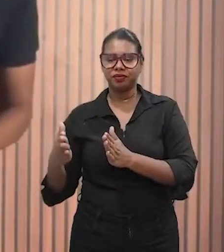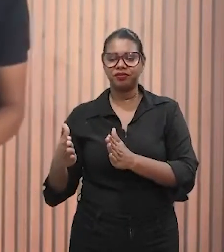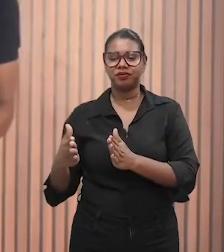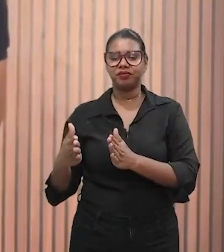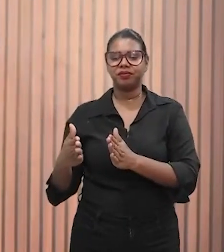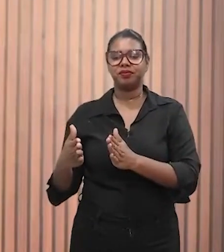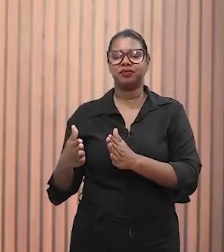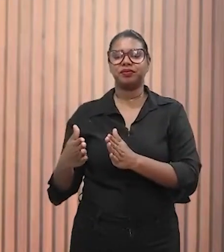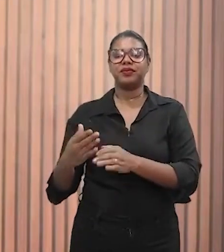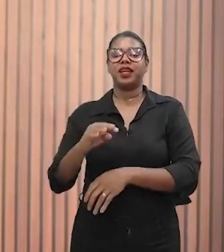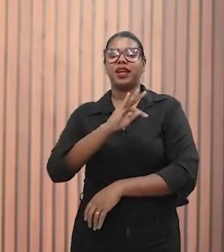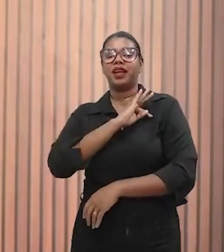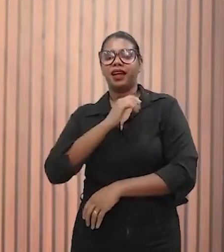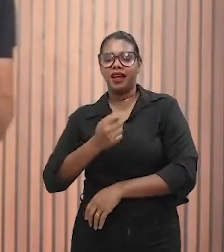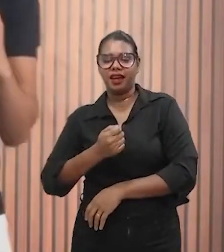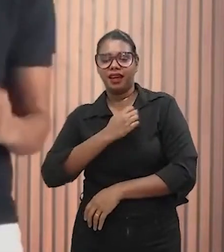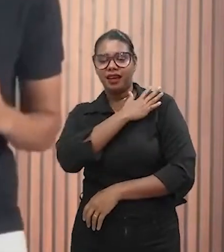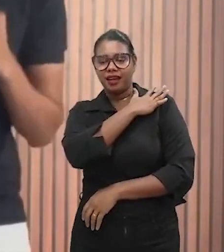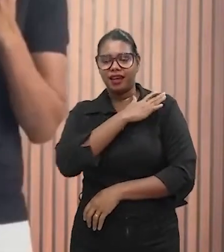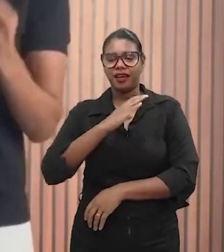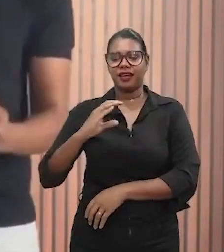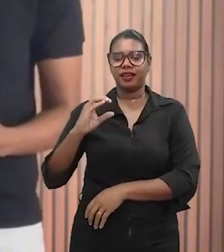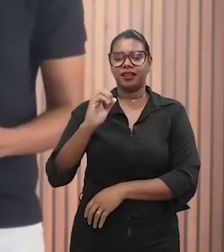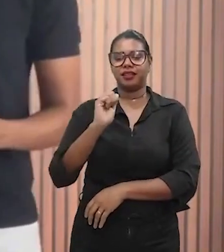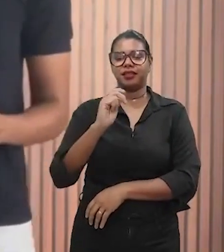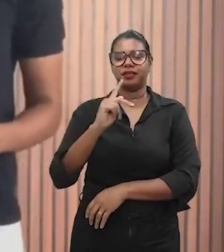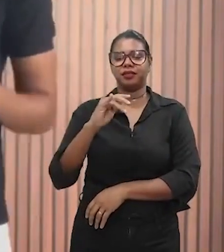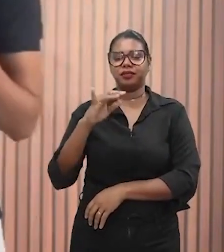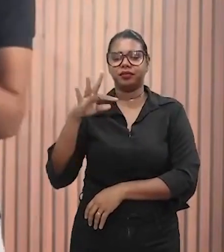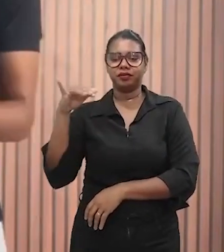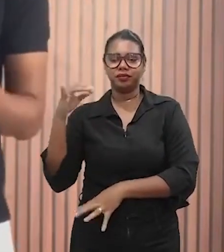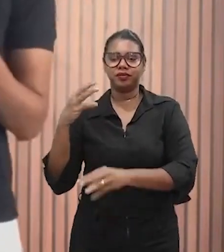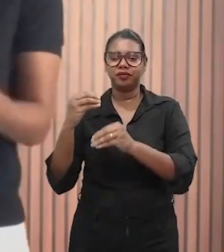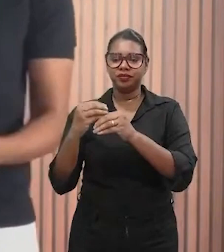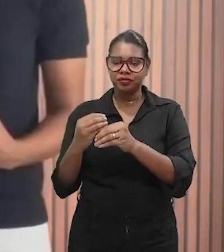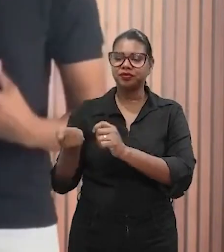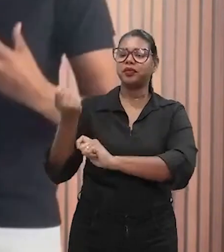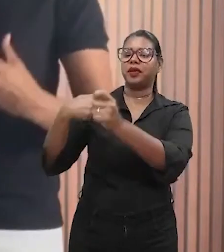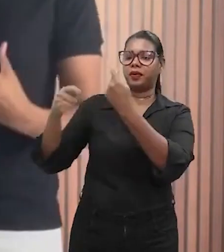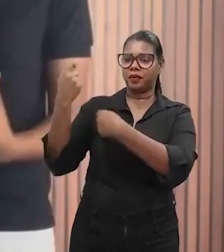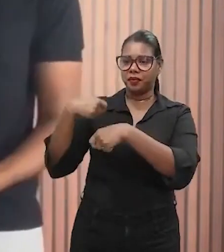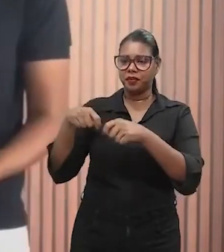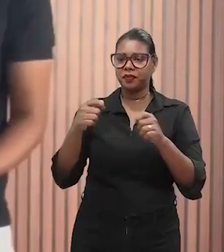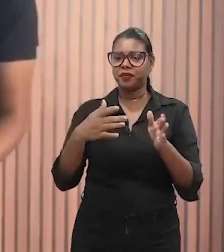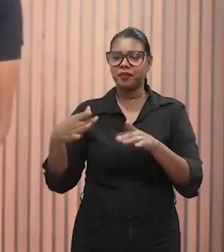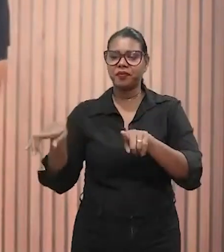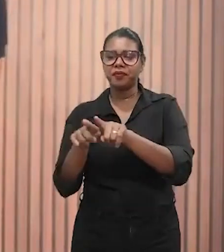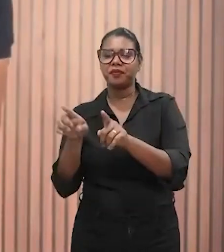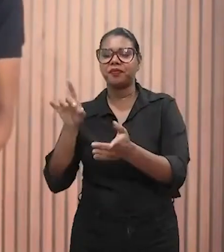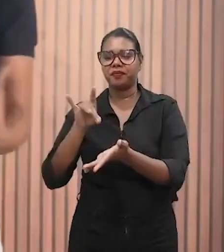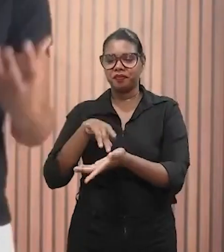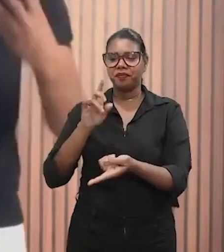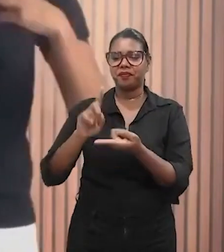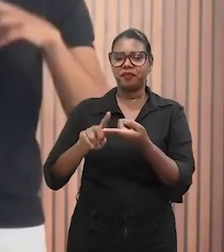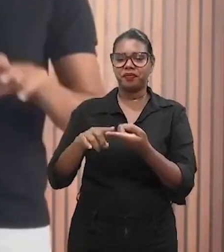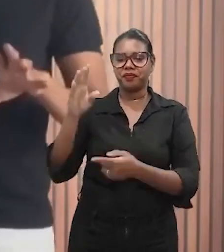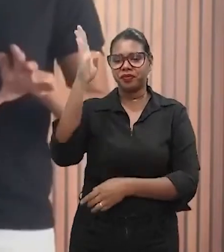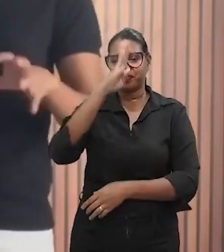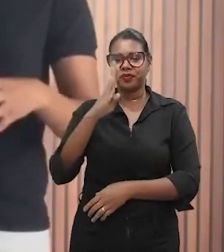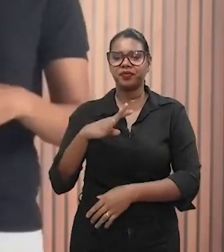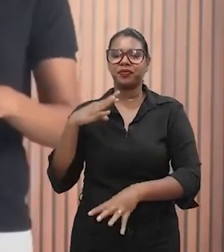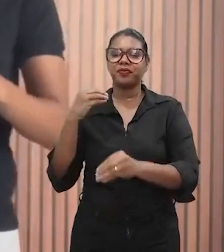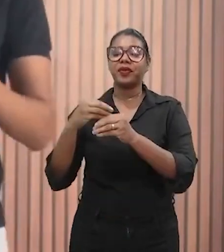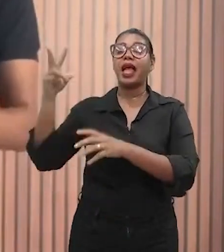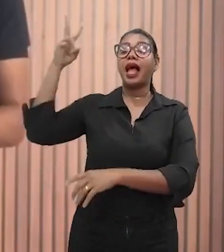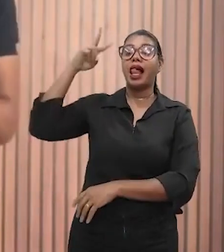capitanias hereditárias. É um outro processo de administração que nós vamos ter aqui no Brasil.